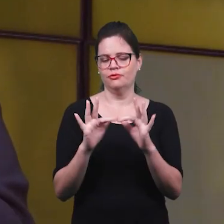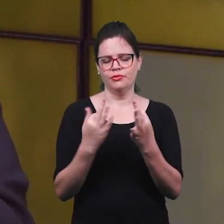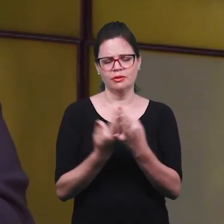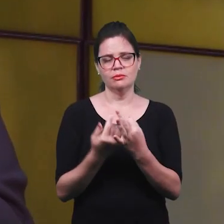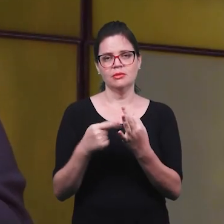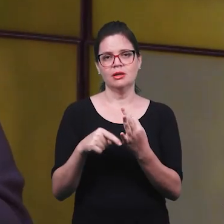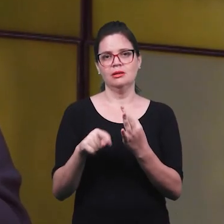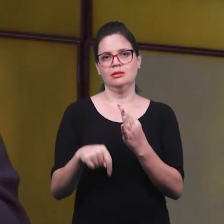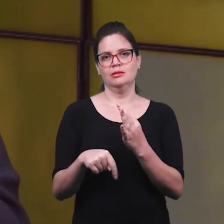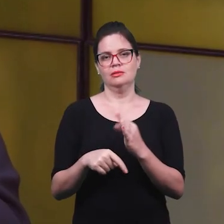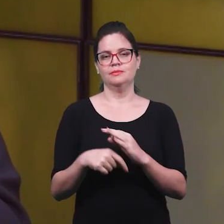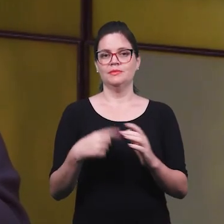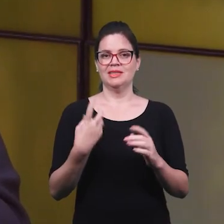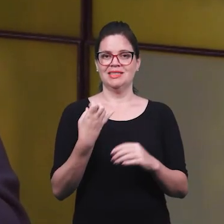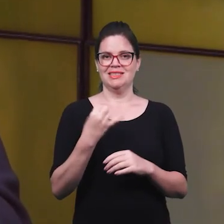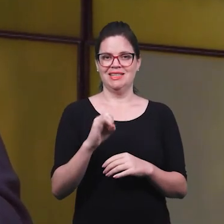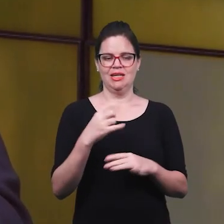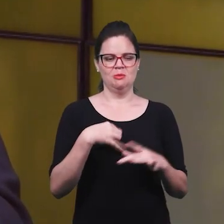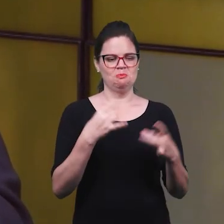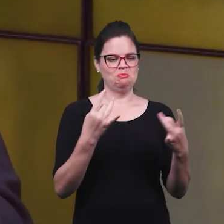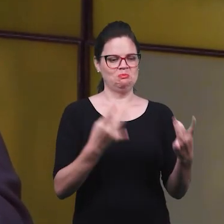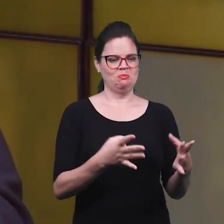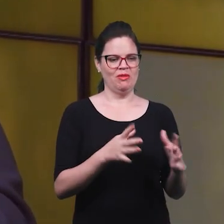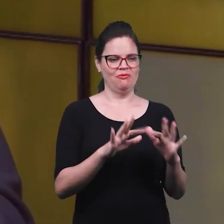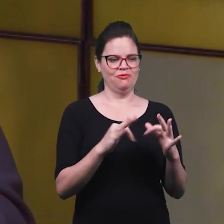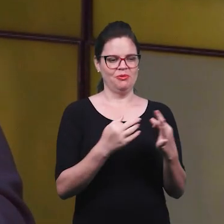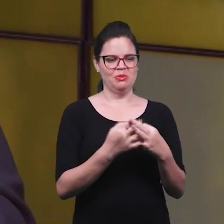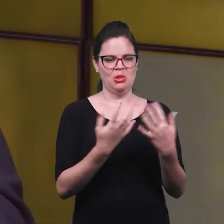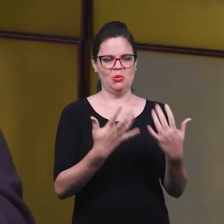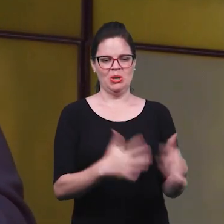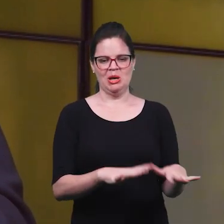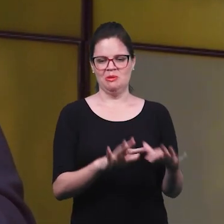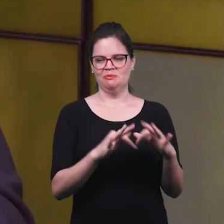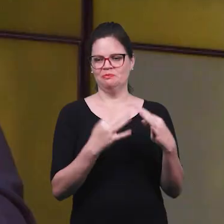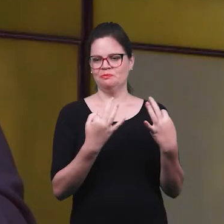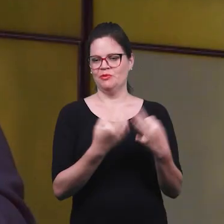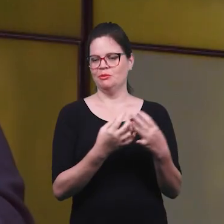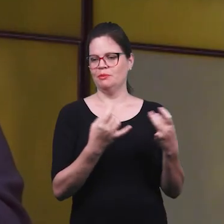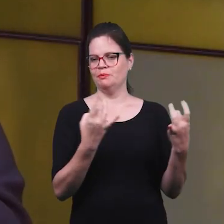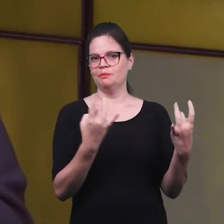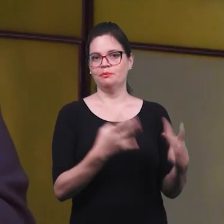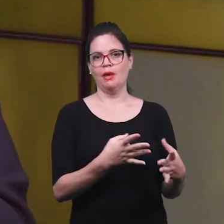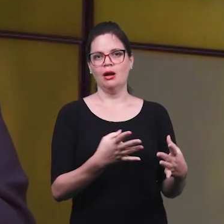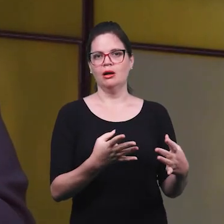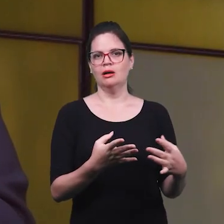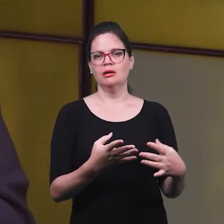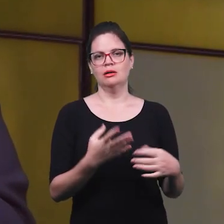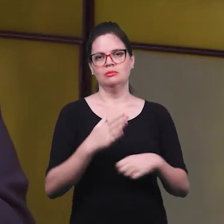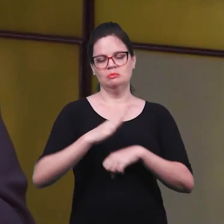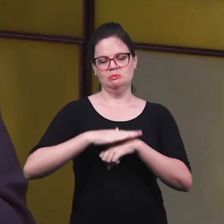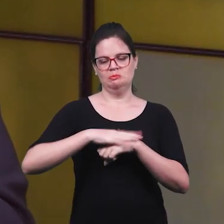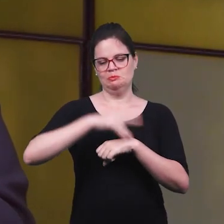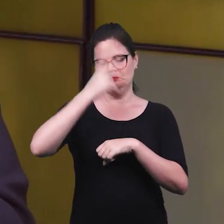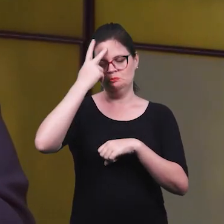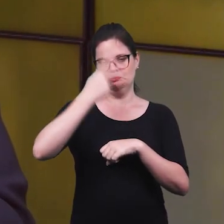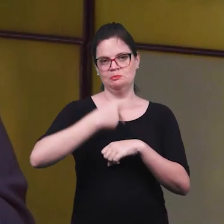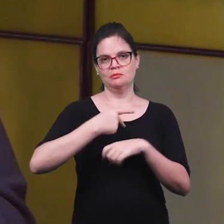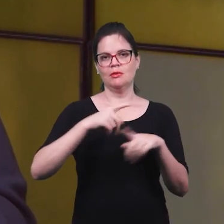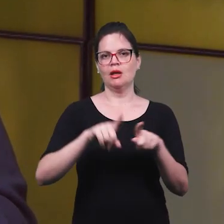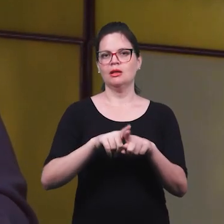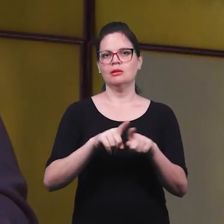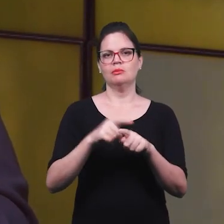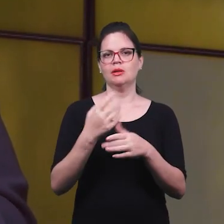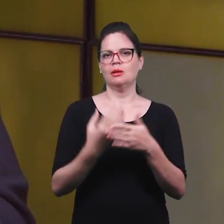isso. E quando o homem troca esse valor que Deus estabeleceu para a vida dele, ele também está perdendo o